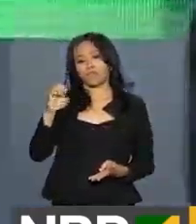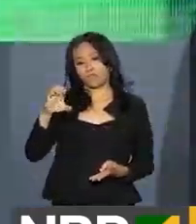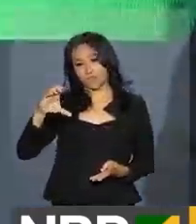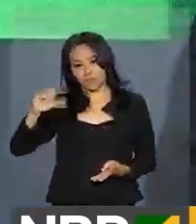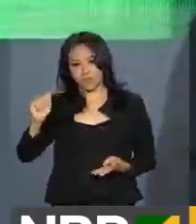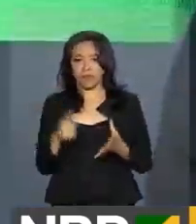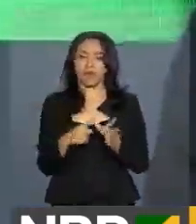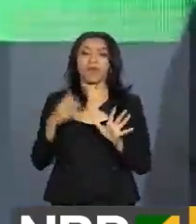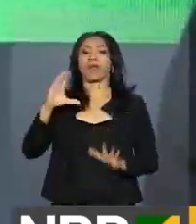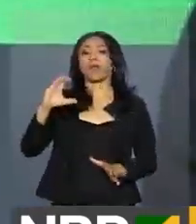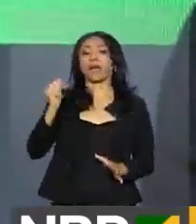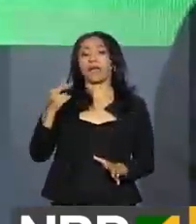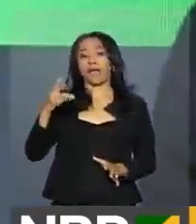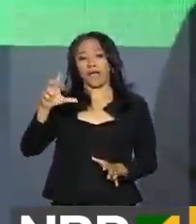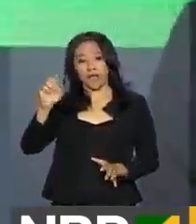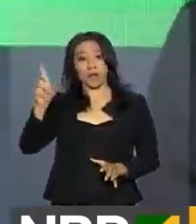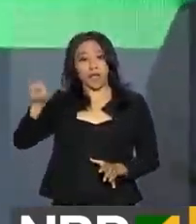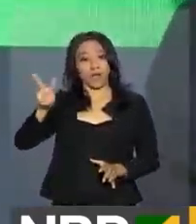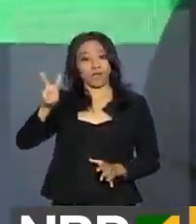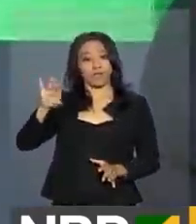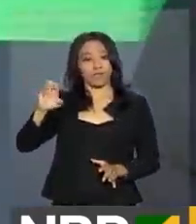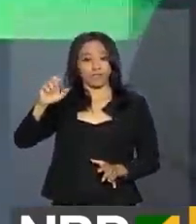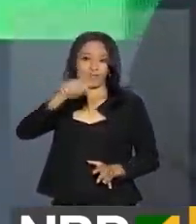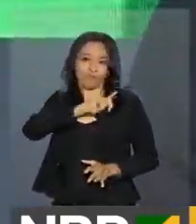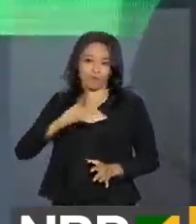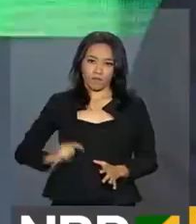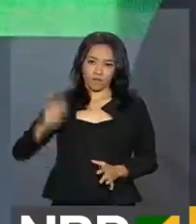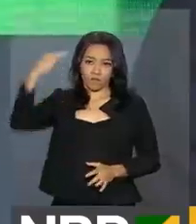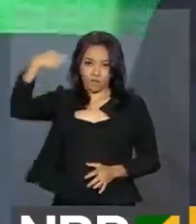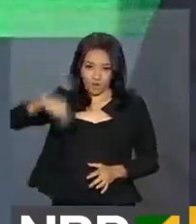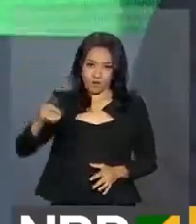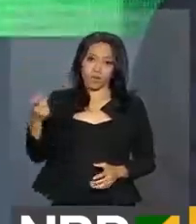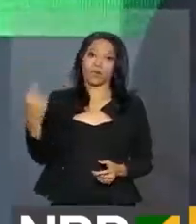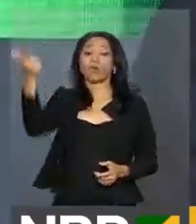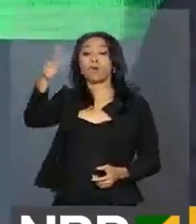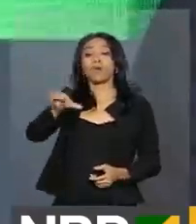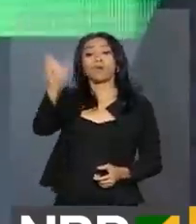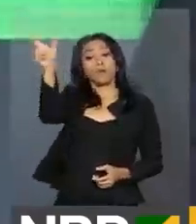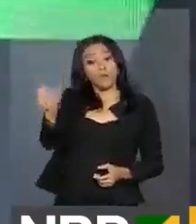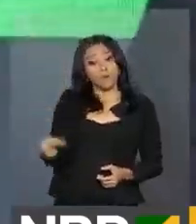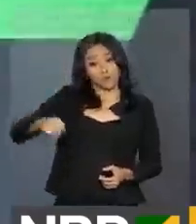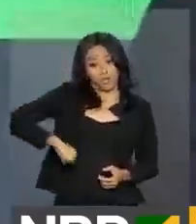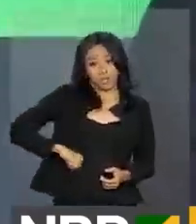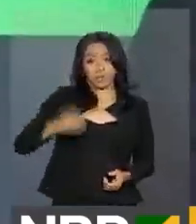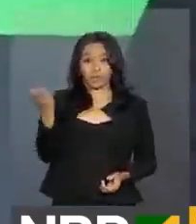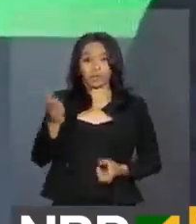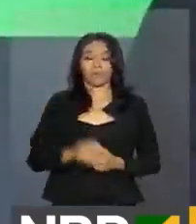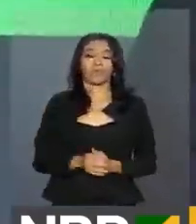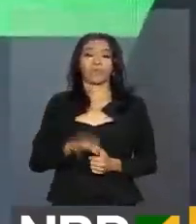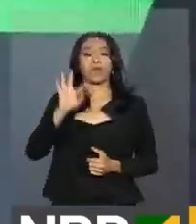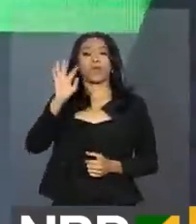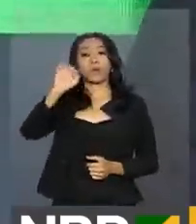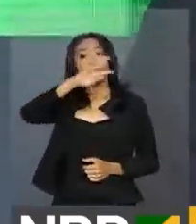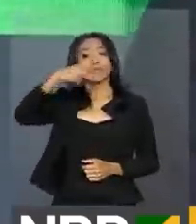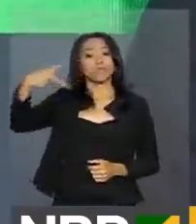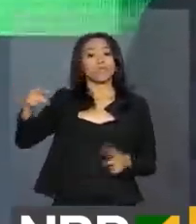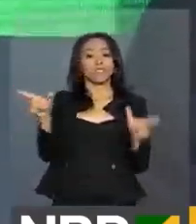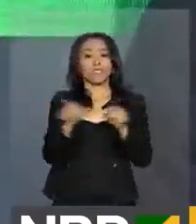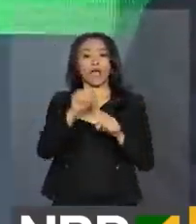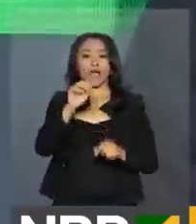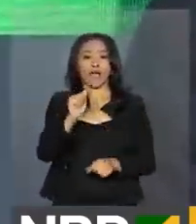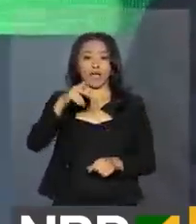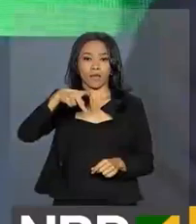brandão desse governador do maranhão embaixador roberto jaguaribe presidente da apex